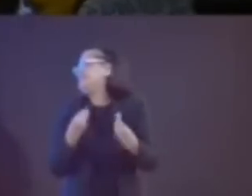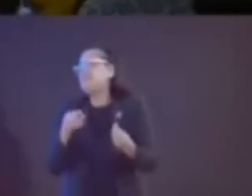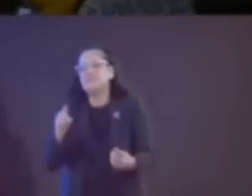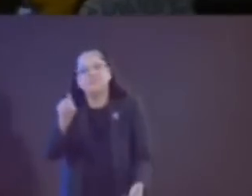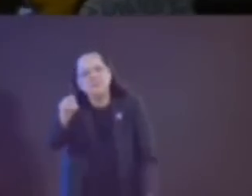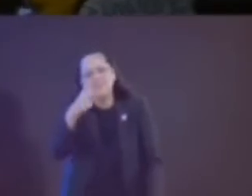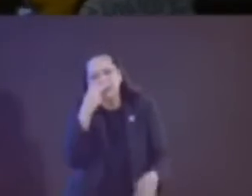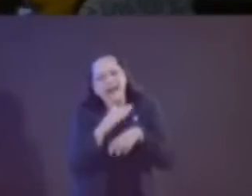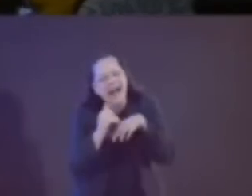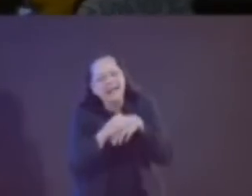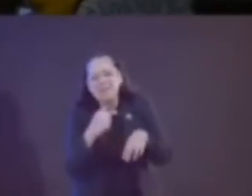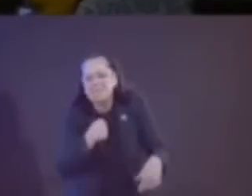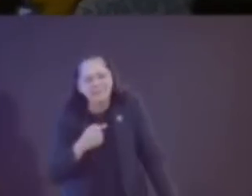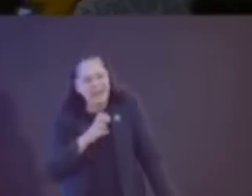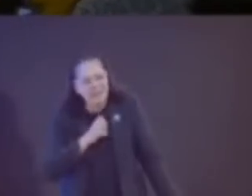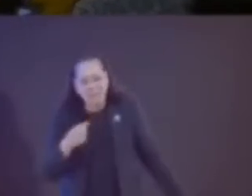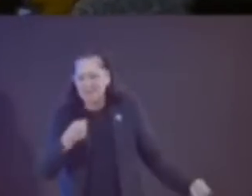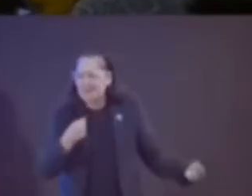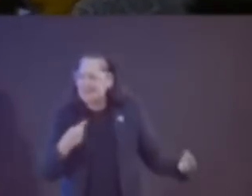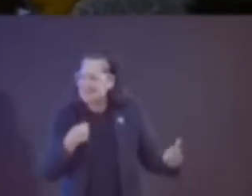amada.